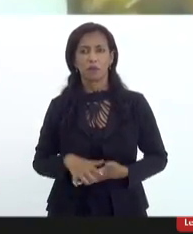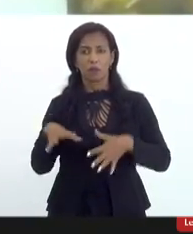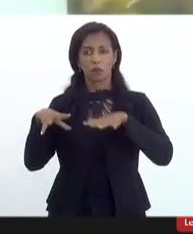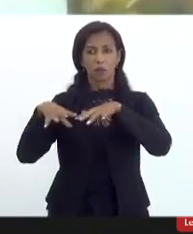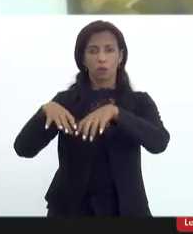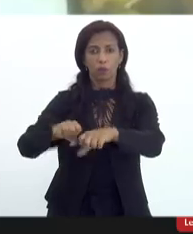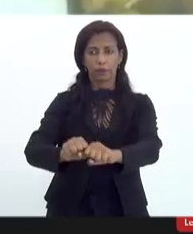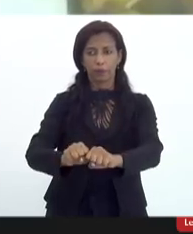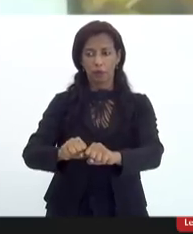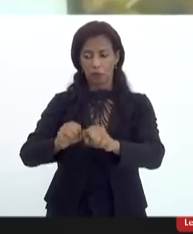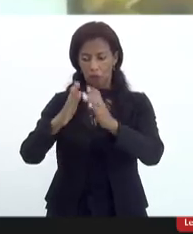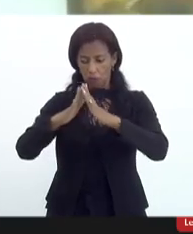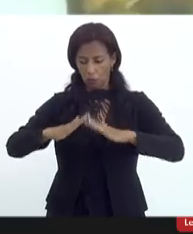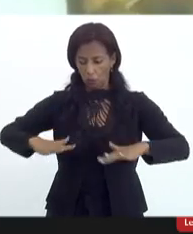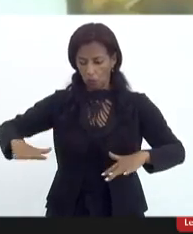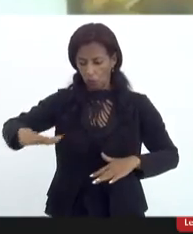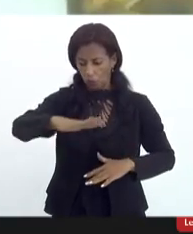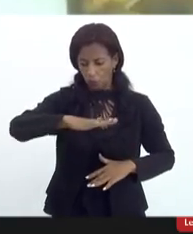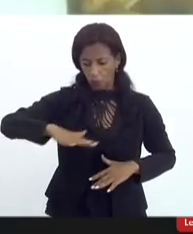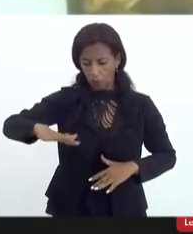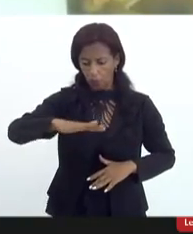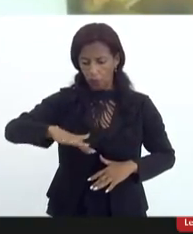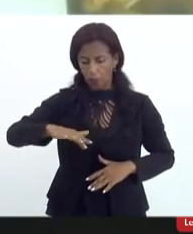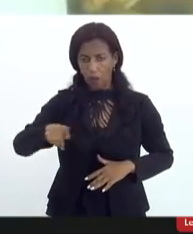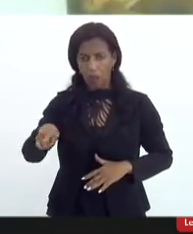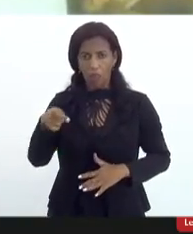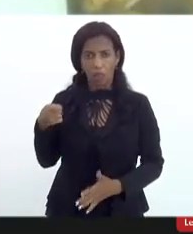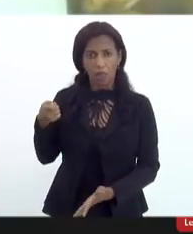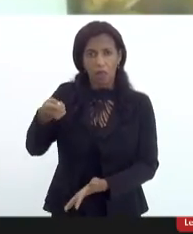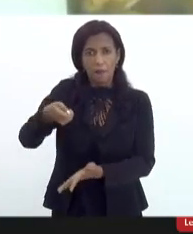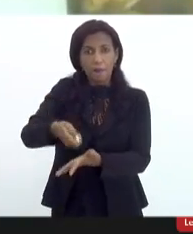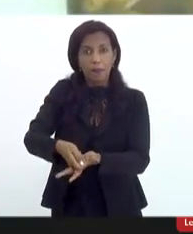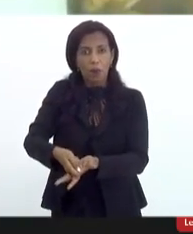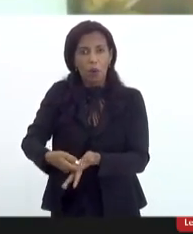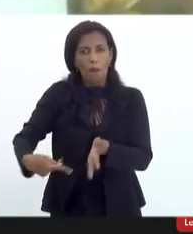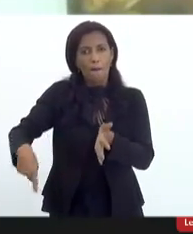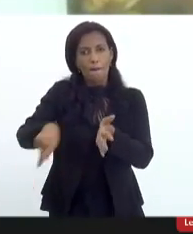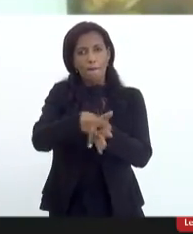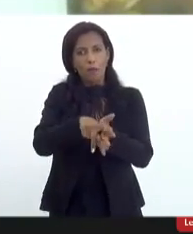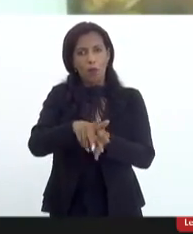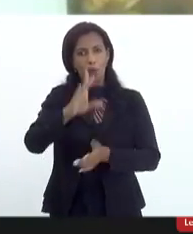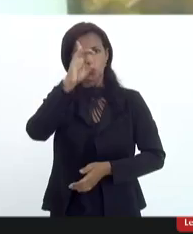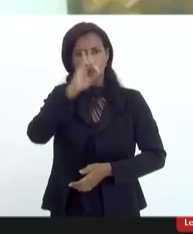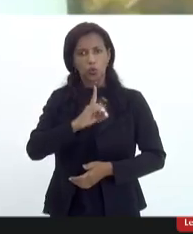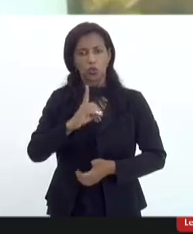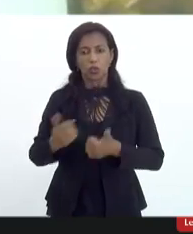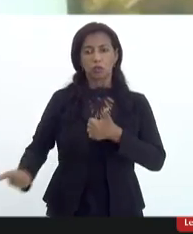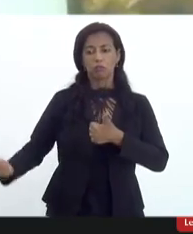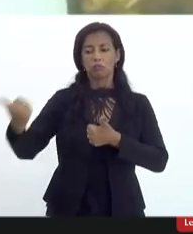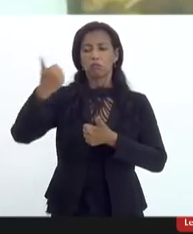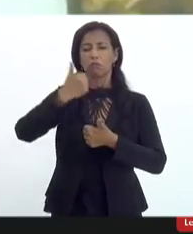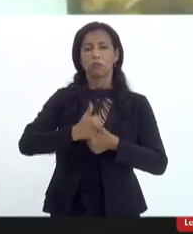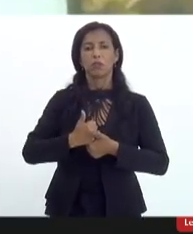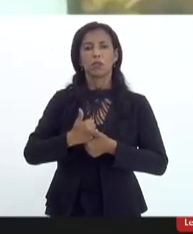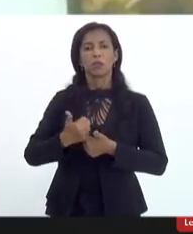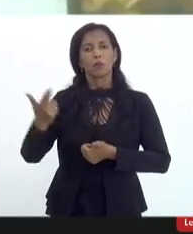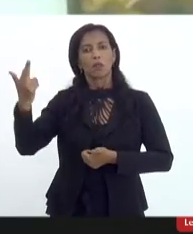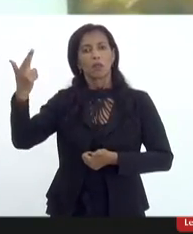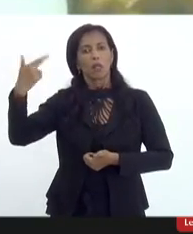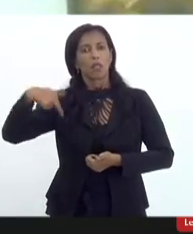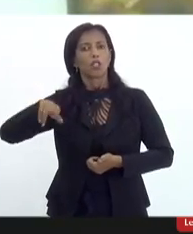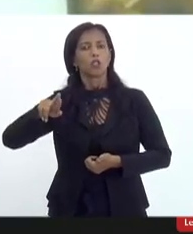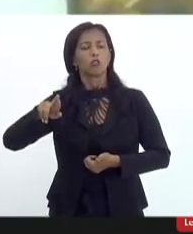ocupação do território é sobrepor seus símbolos em cima dos símbolos